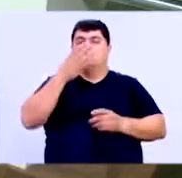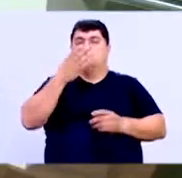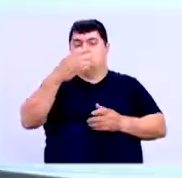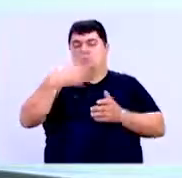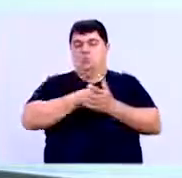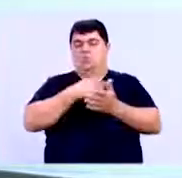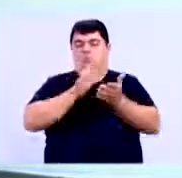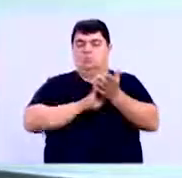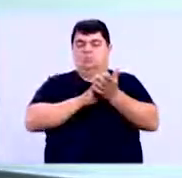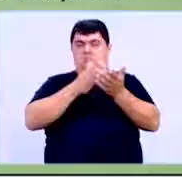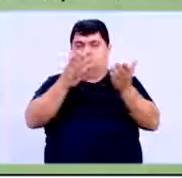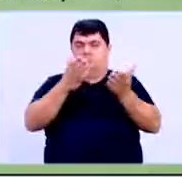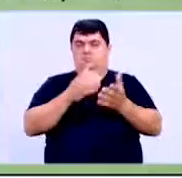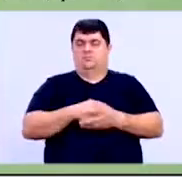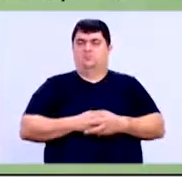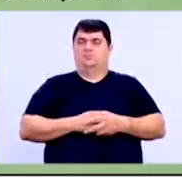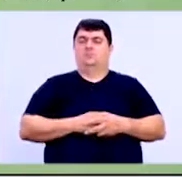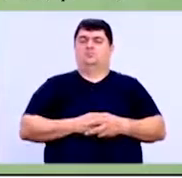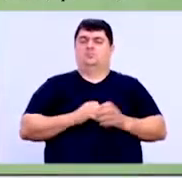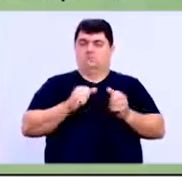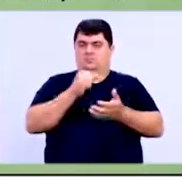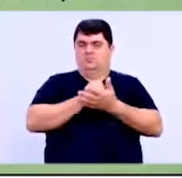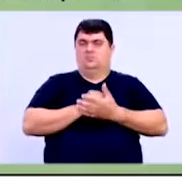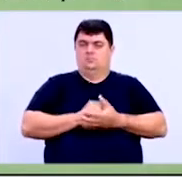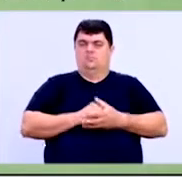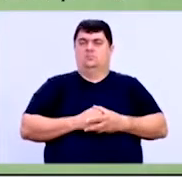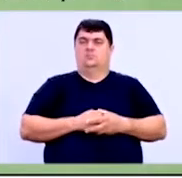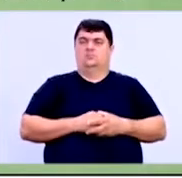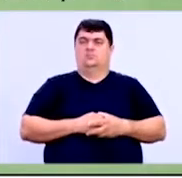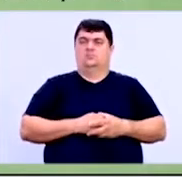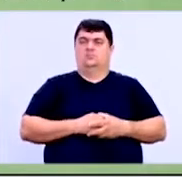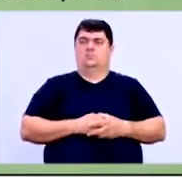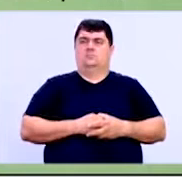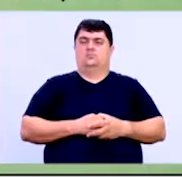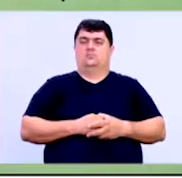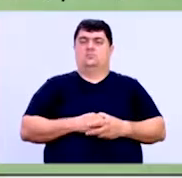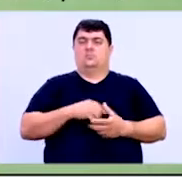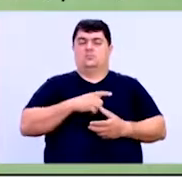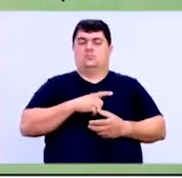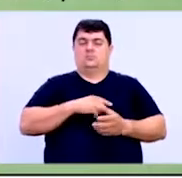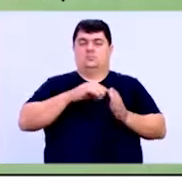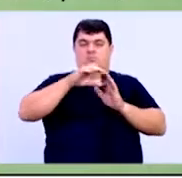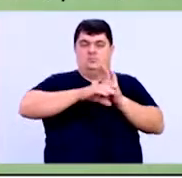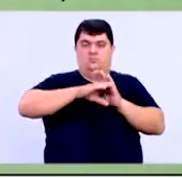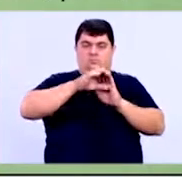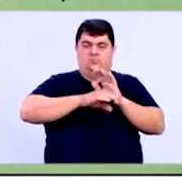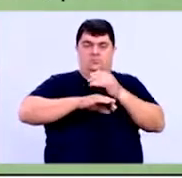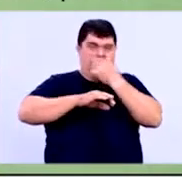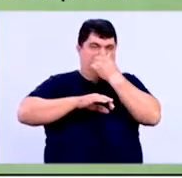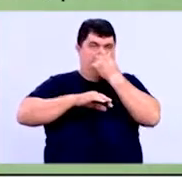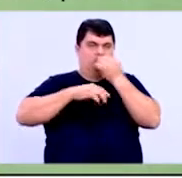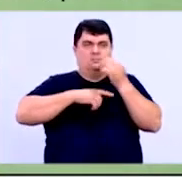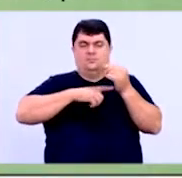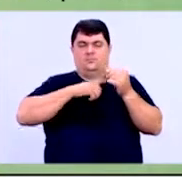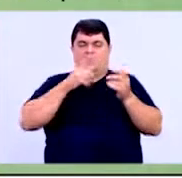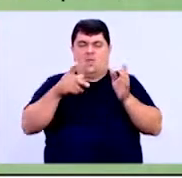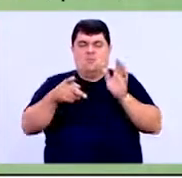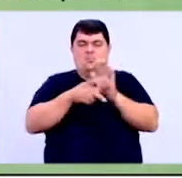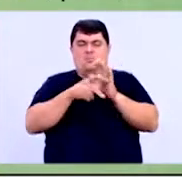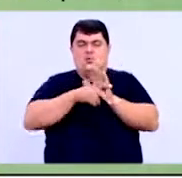Parabéns. Denise, pode me ajudar? Sobre o controle orçamentário, a gente trouxe um conceito, né? É um instrumento de